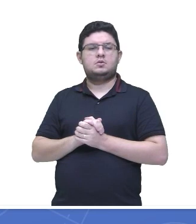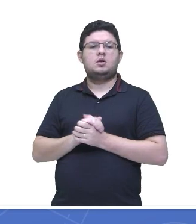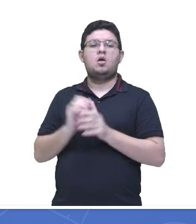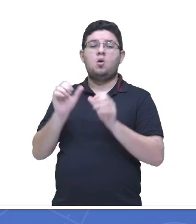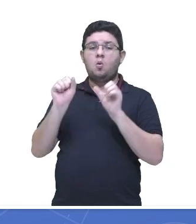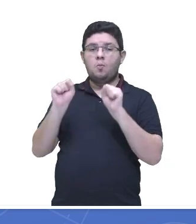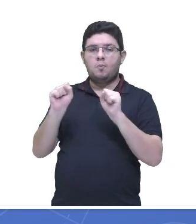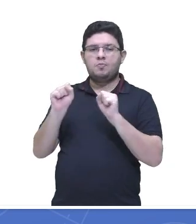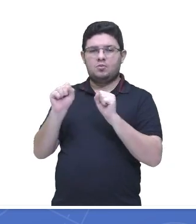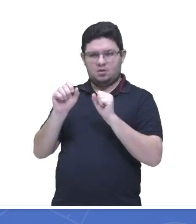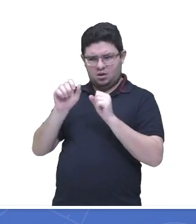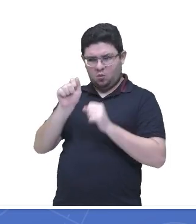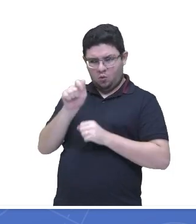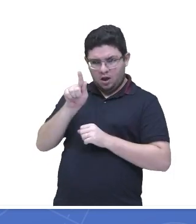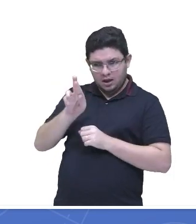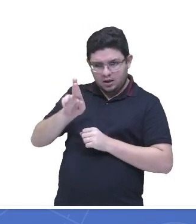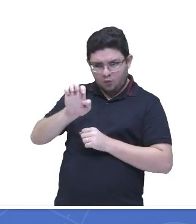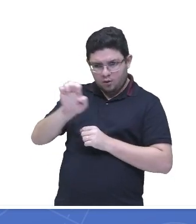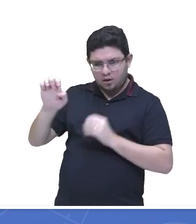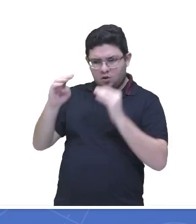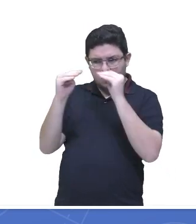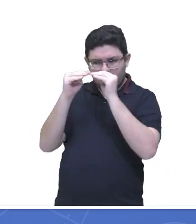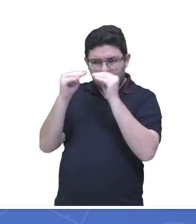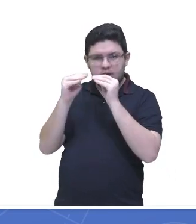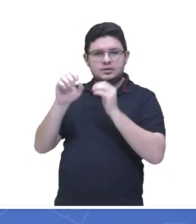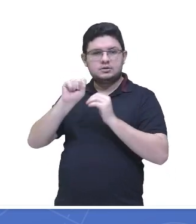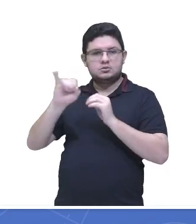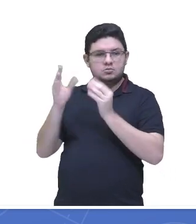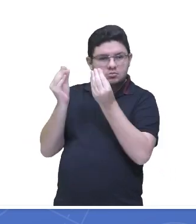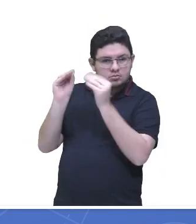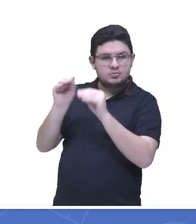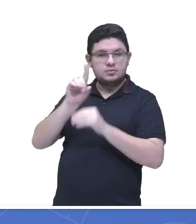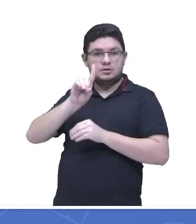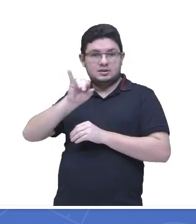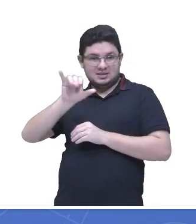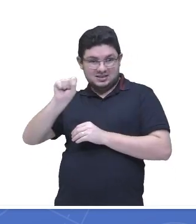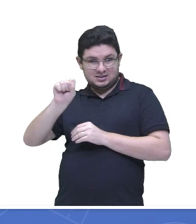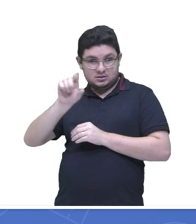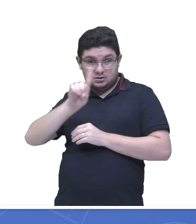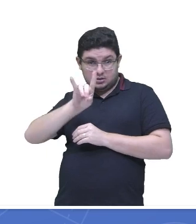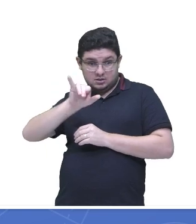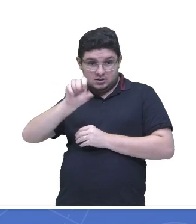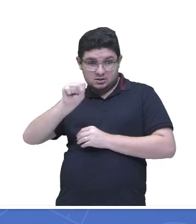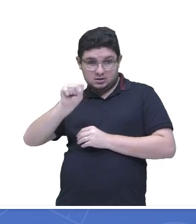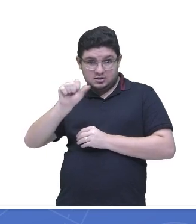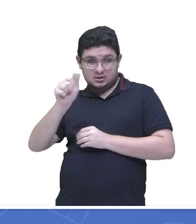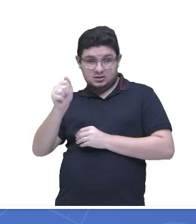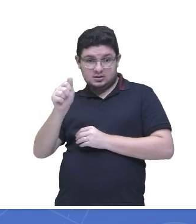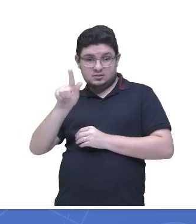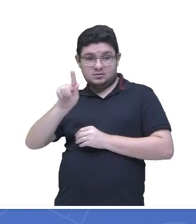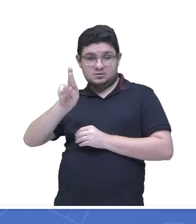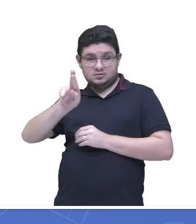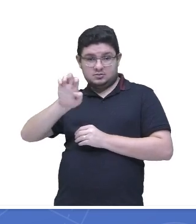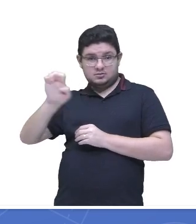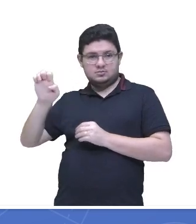né? Disagree, ó. Então, agree era a minha palavra